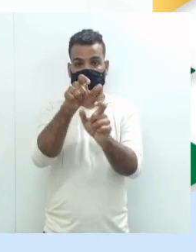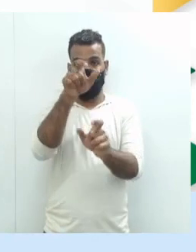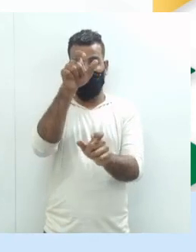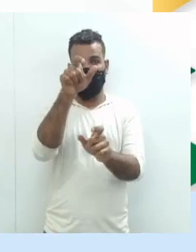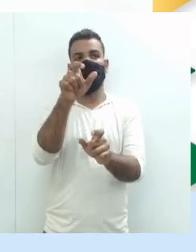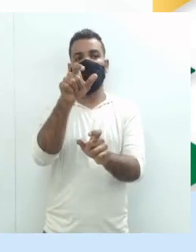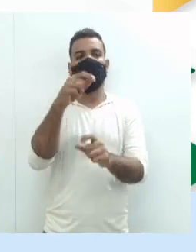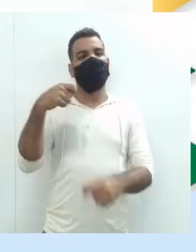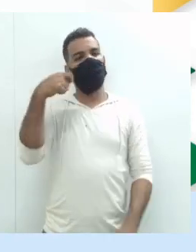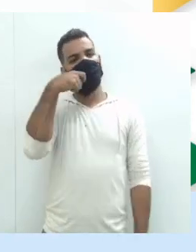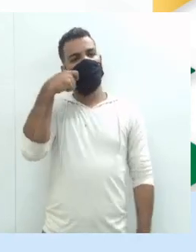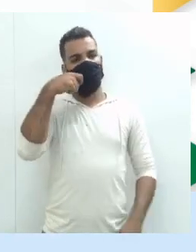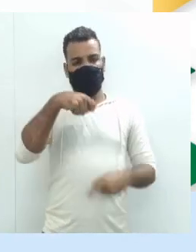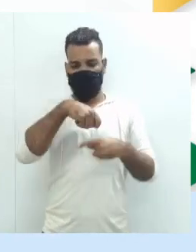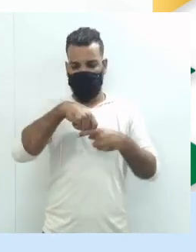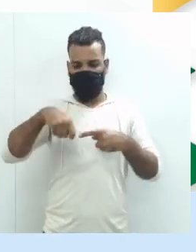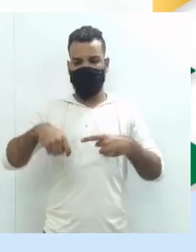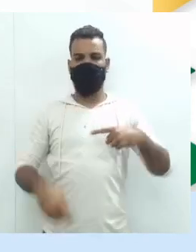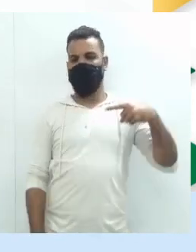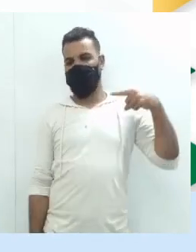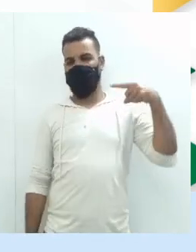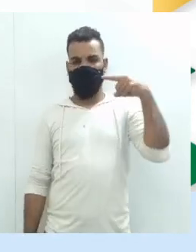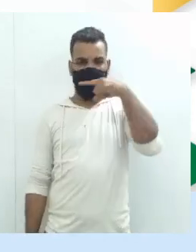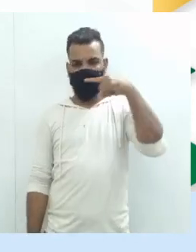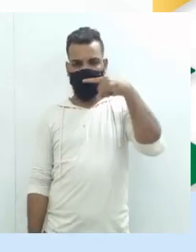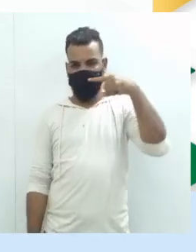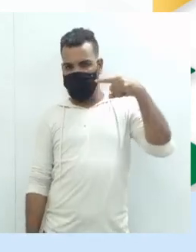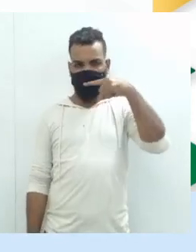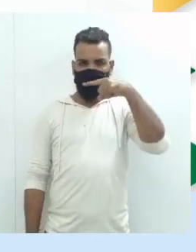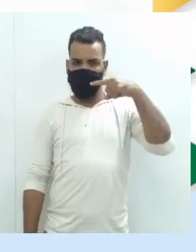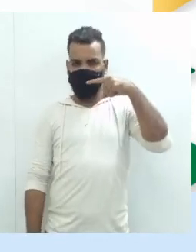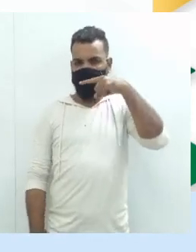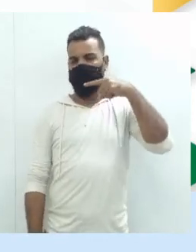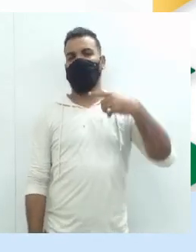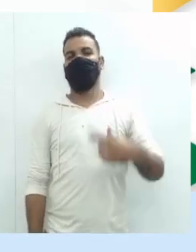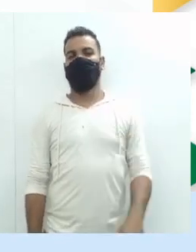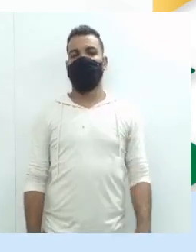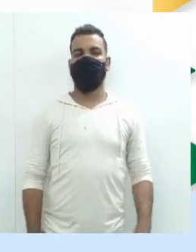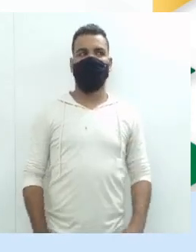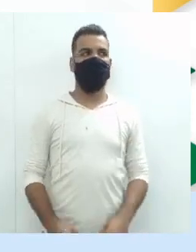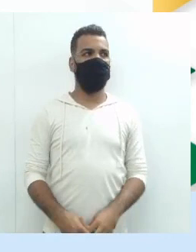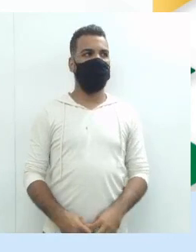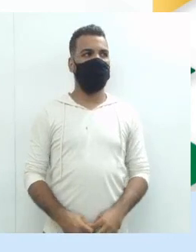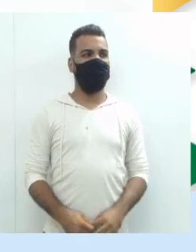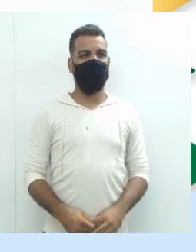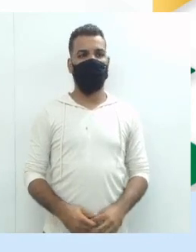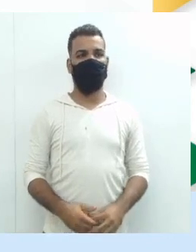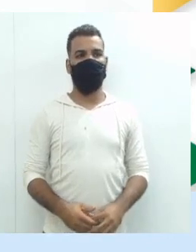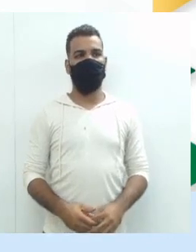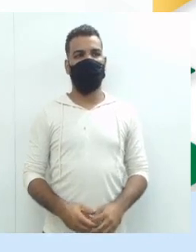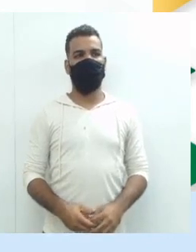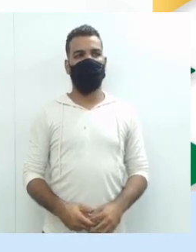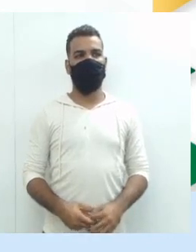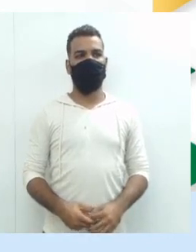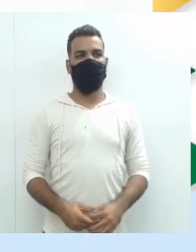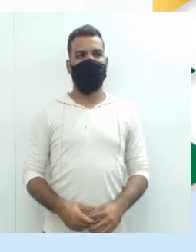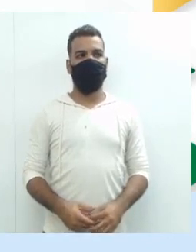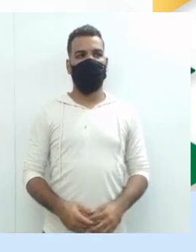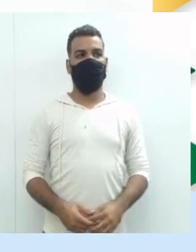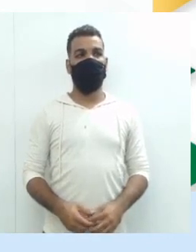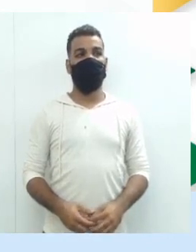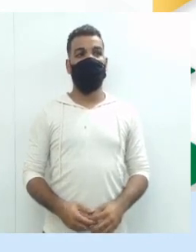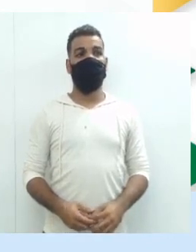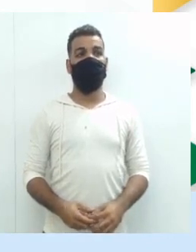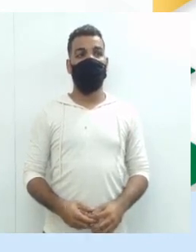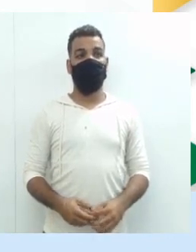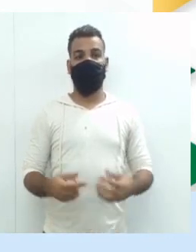produto de higiene bucal, né? Um creme dental. E aí você vê aí logo na foto dela,